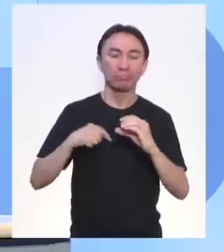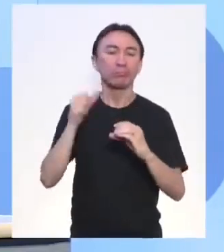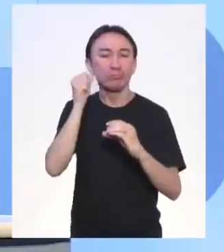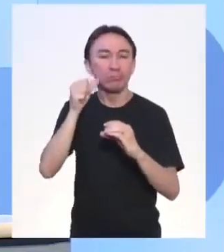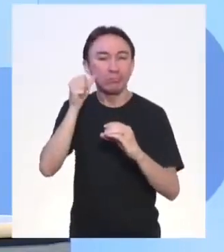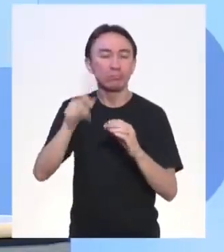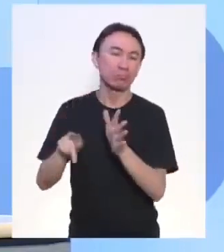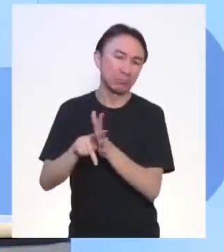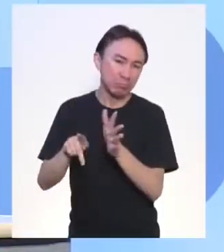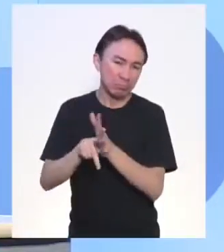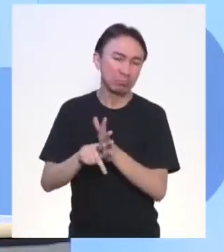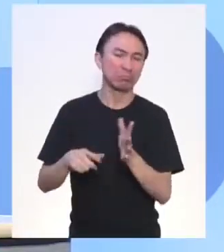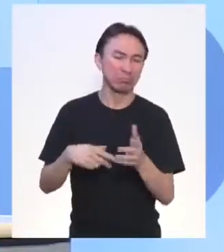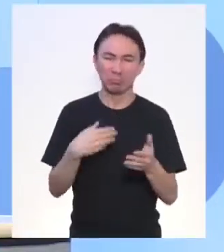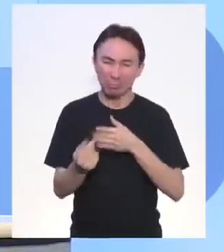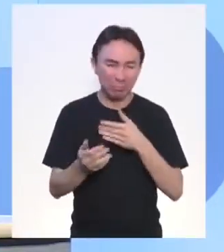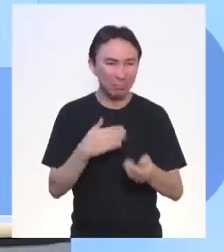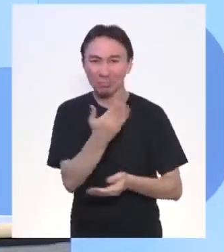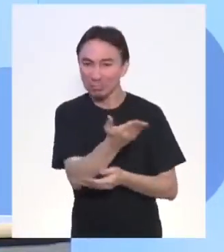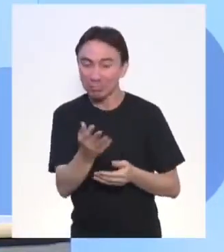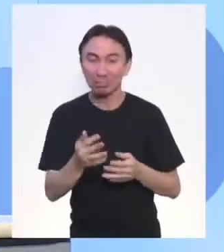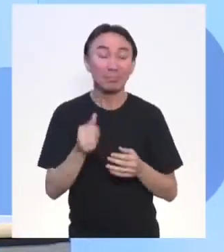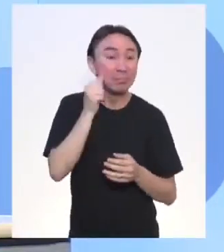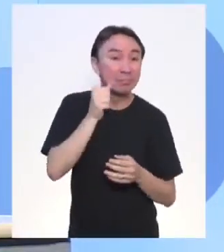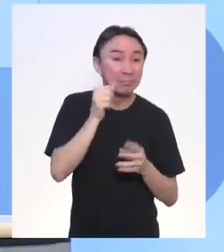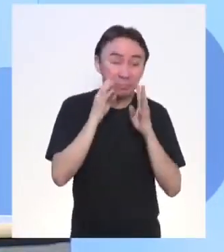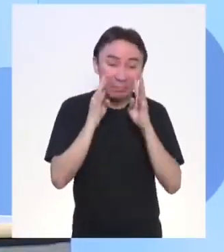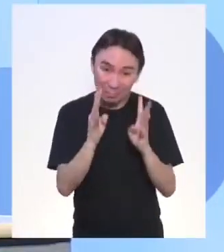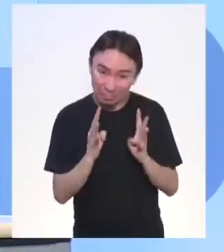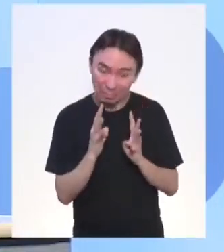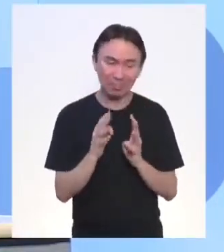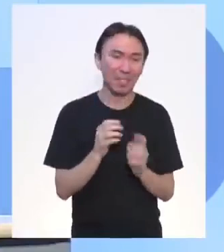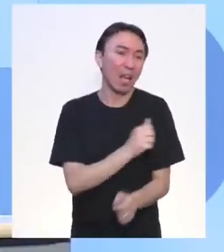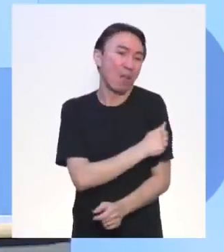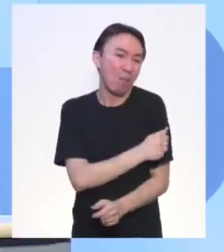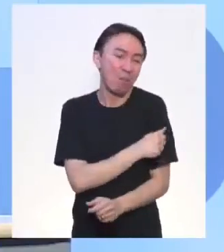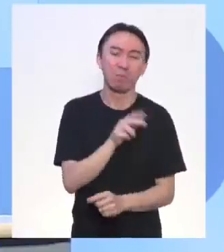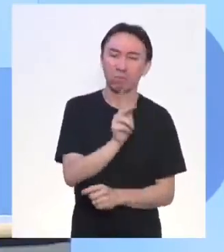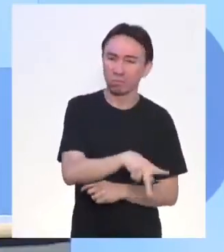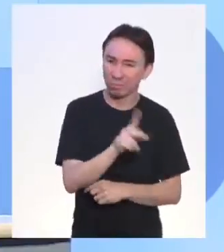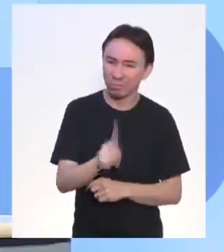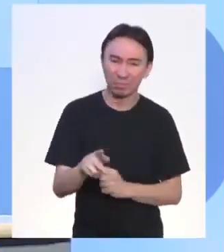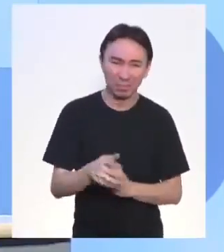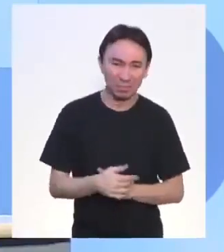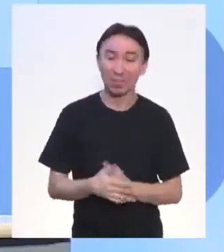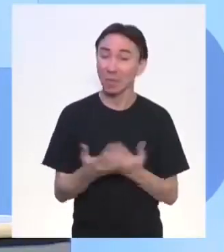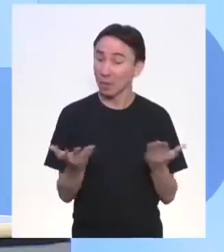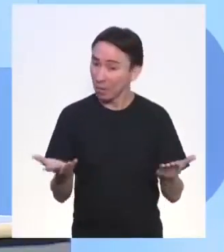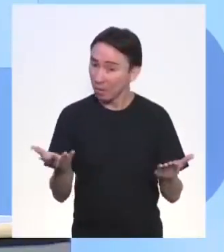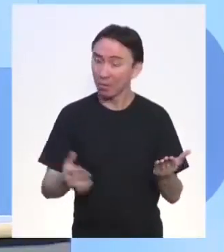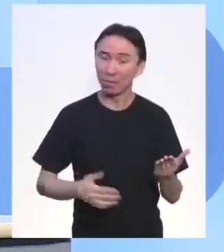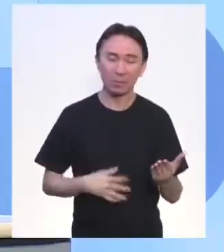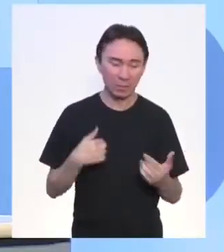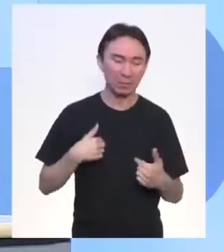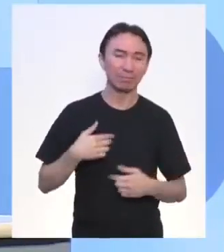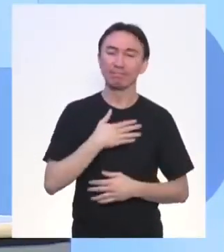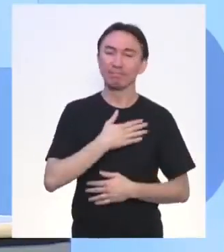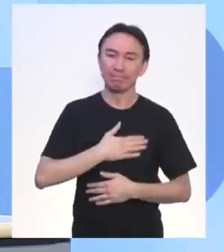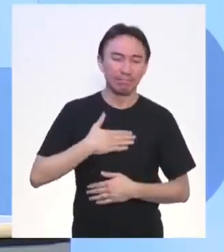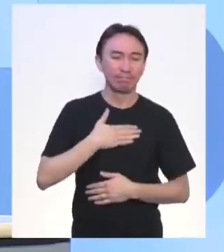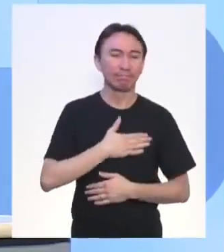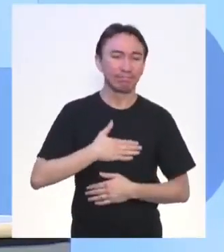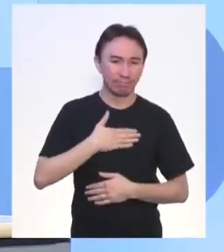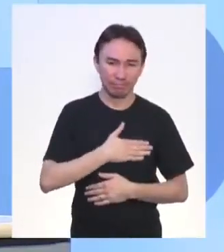elas estudantes, sejam elas professores, tá? E assim, com grande satisfação a gente está